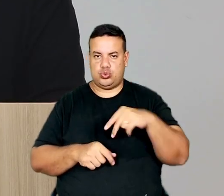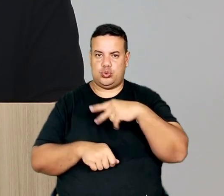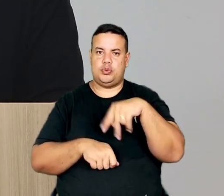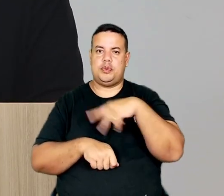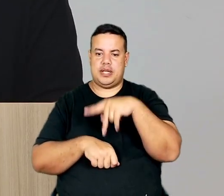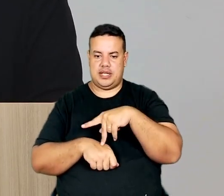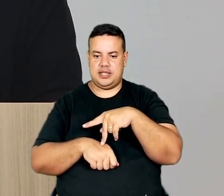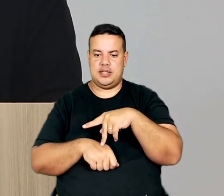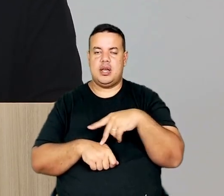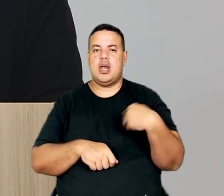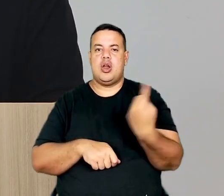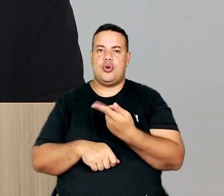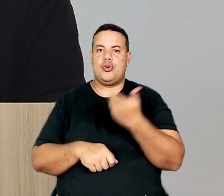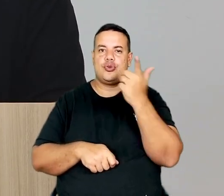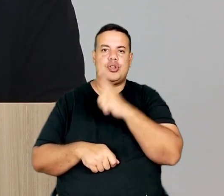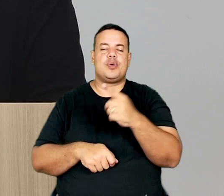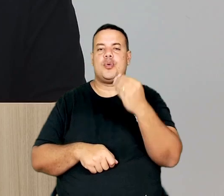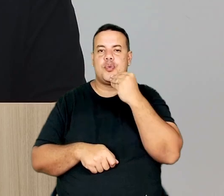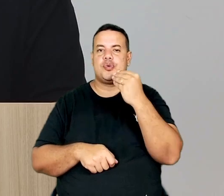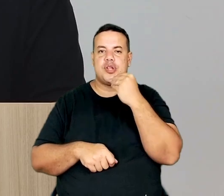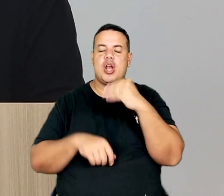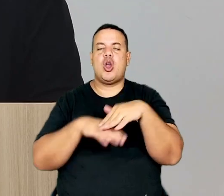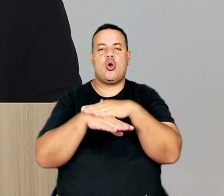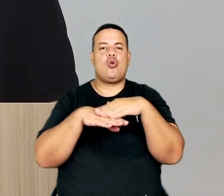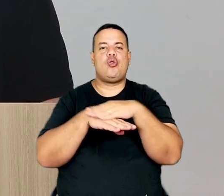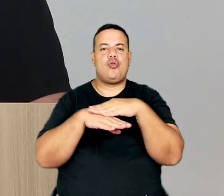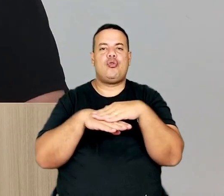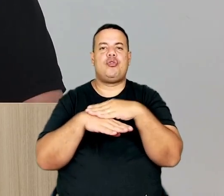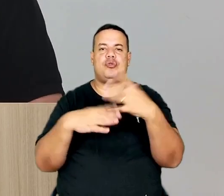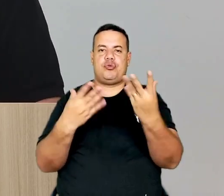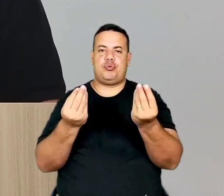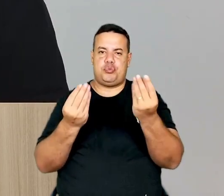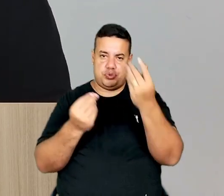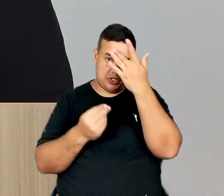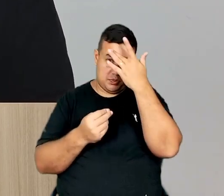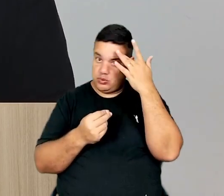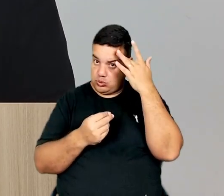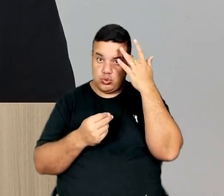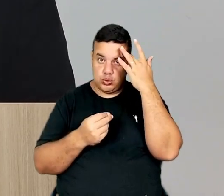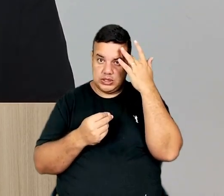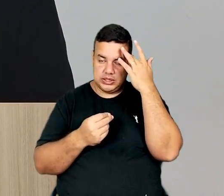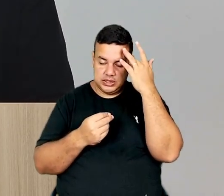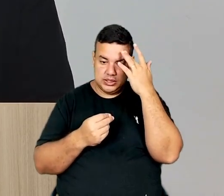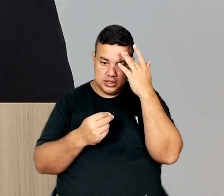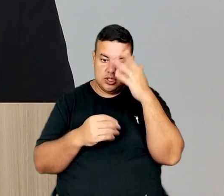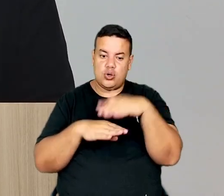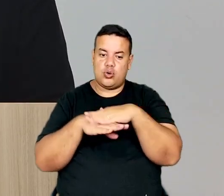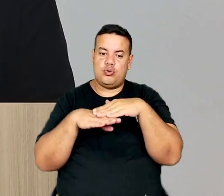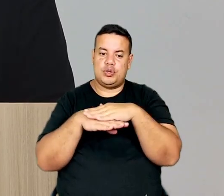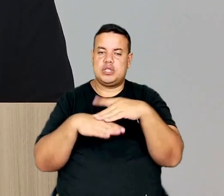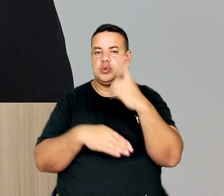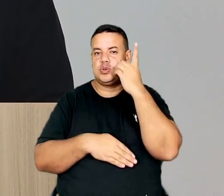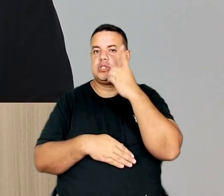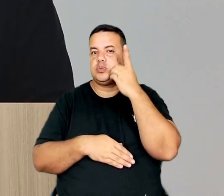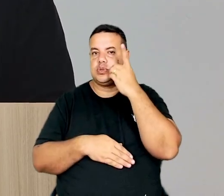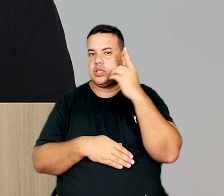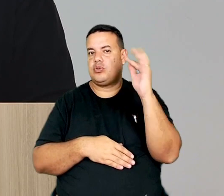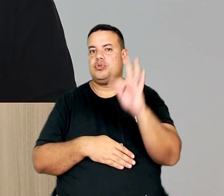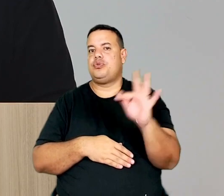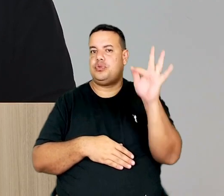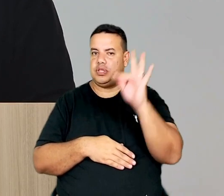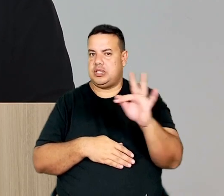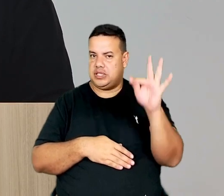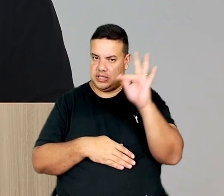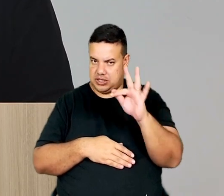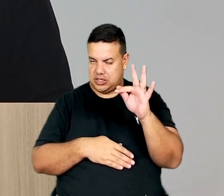teve a oportunidade de conversar com bastante gente. Conversamos com o deputado federal licenciado e secretário